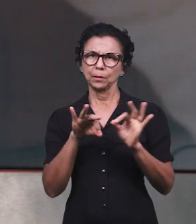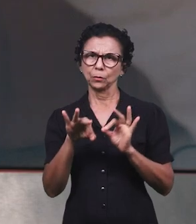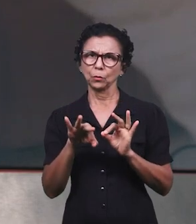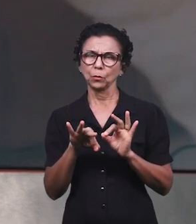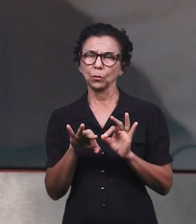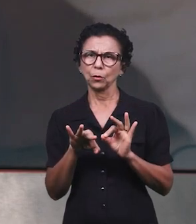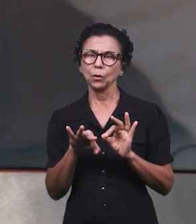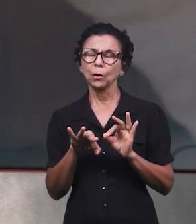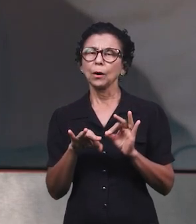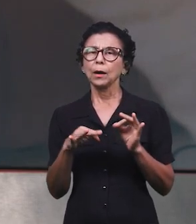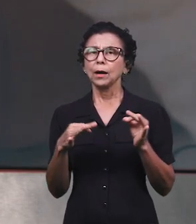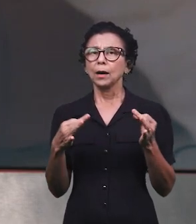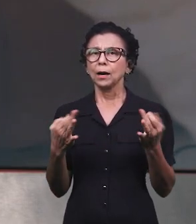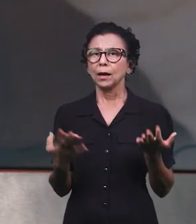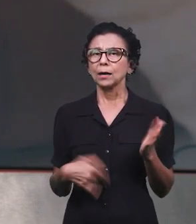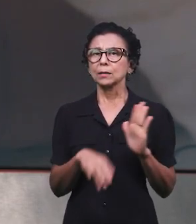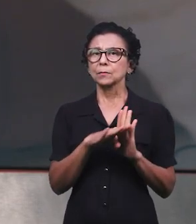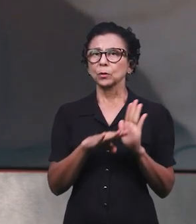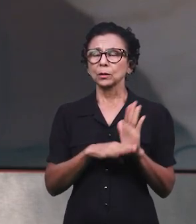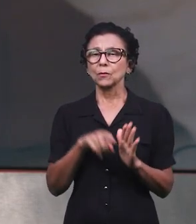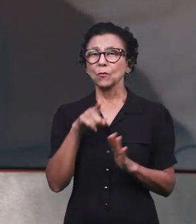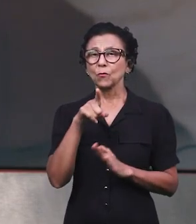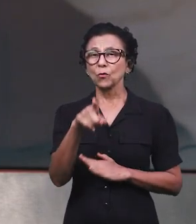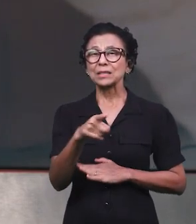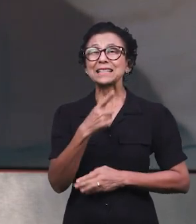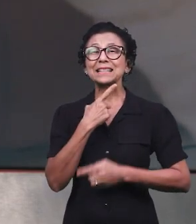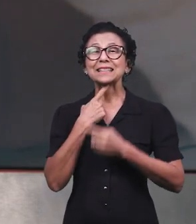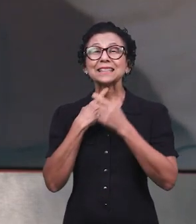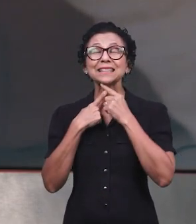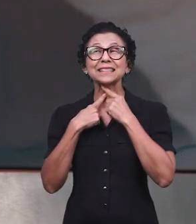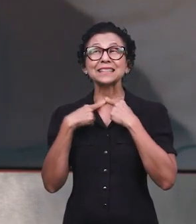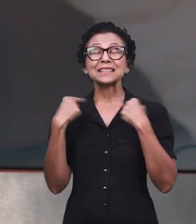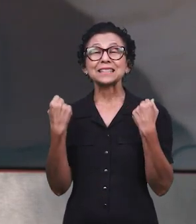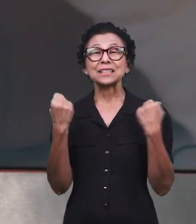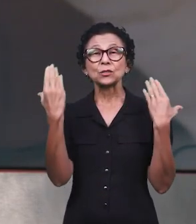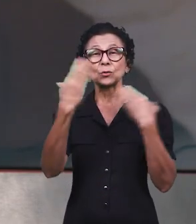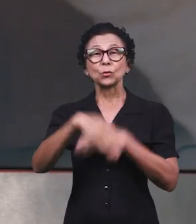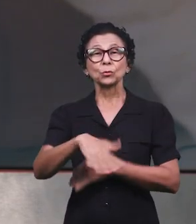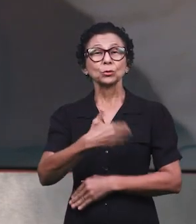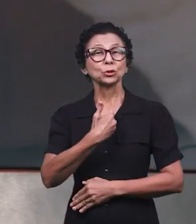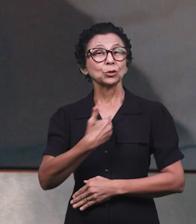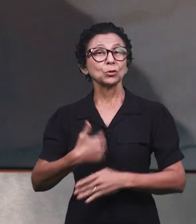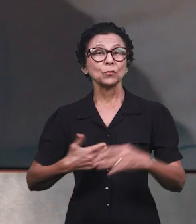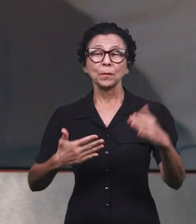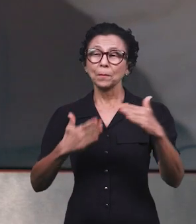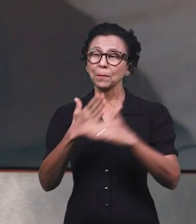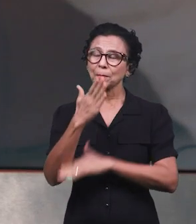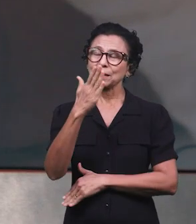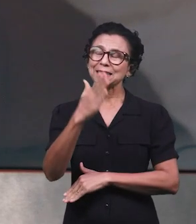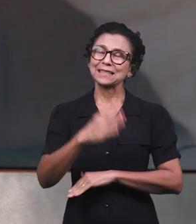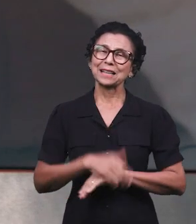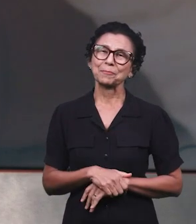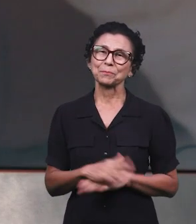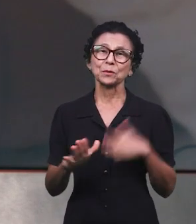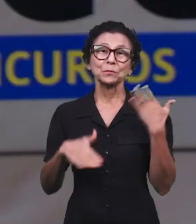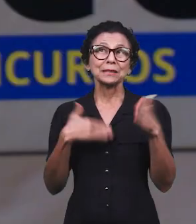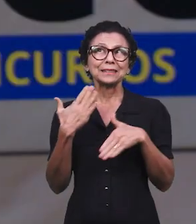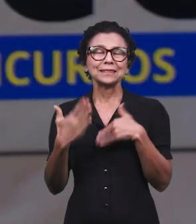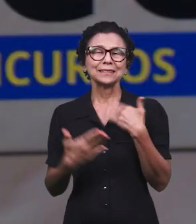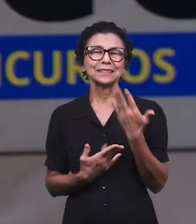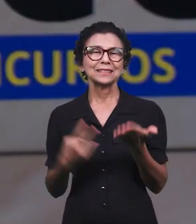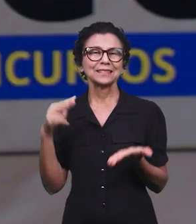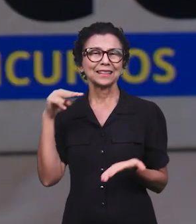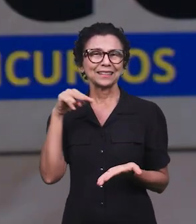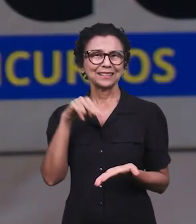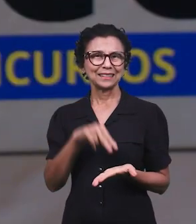para aqueles que desejam ser aprovados em concursos públicos. Uma alegria imensa, uma satisfação estarmos aqui, mais um programa. E eu quero